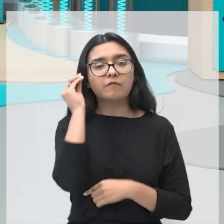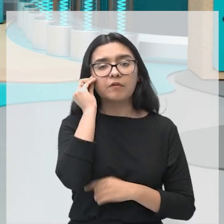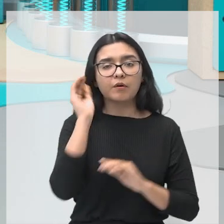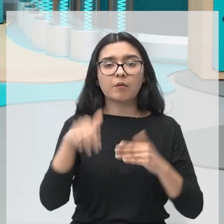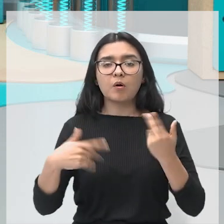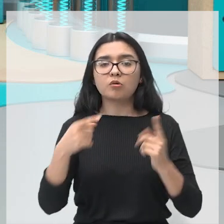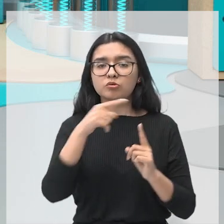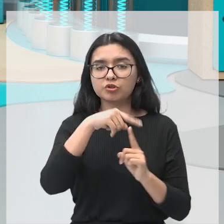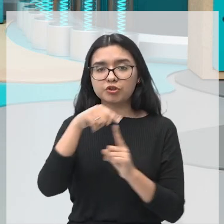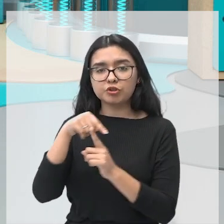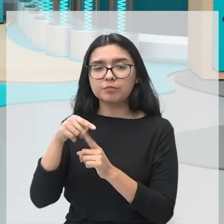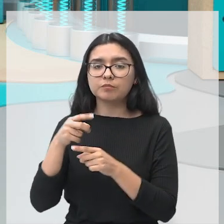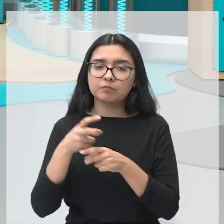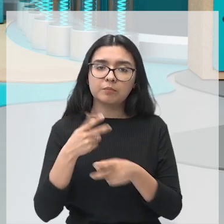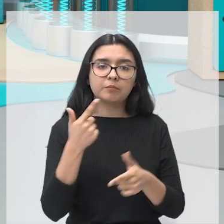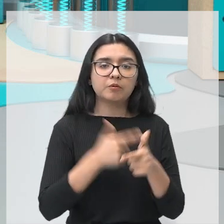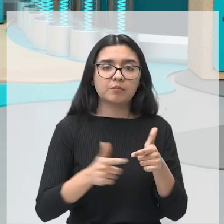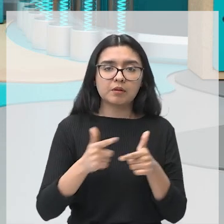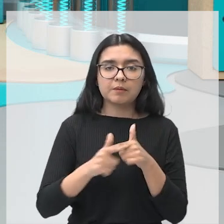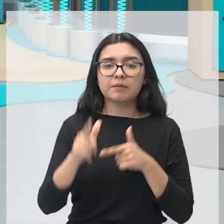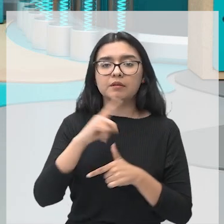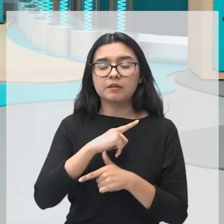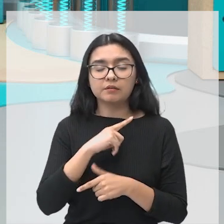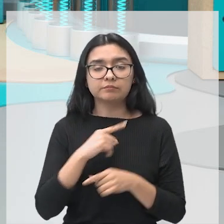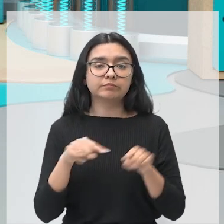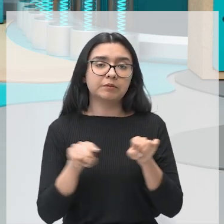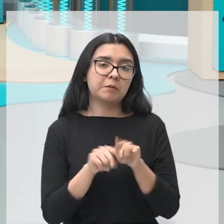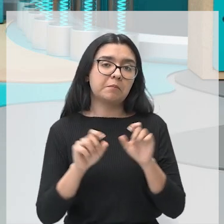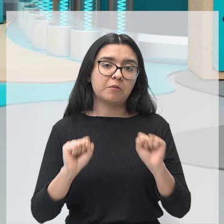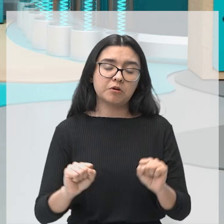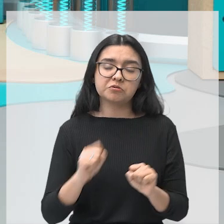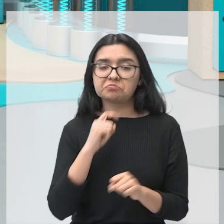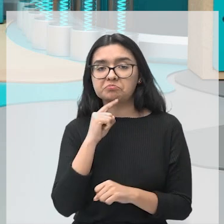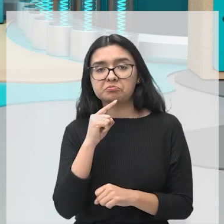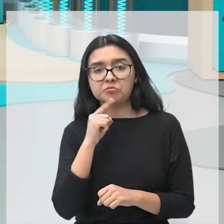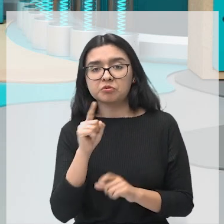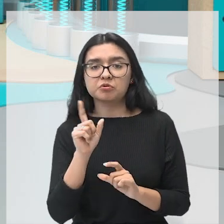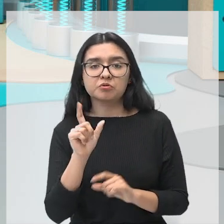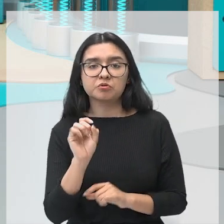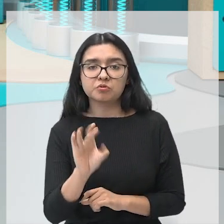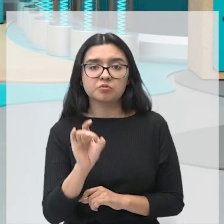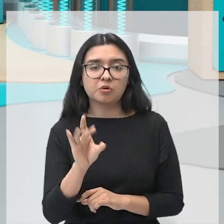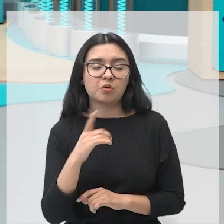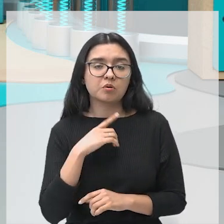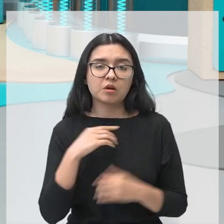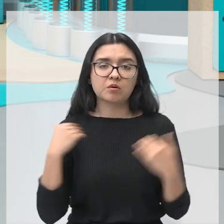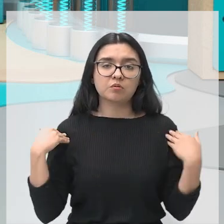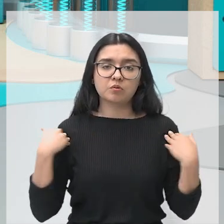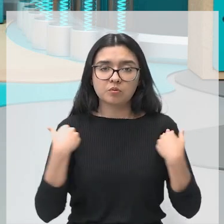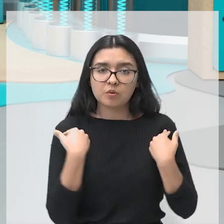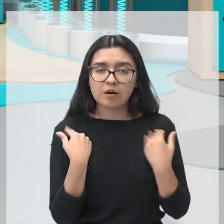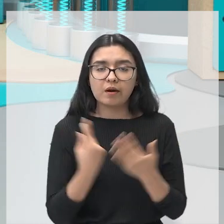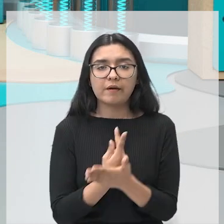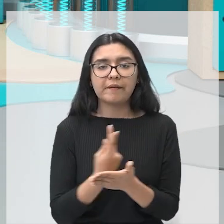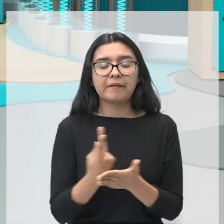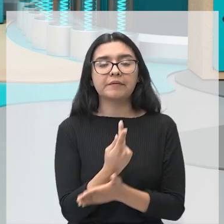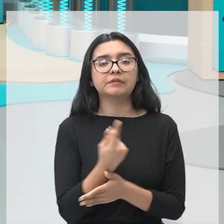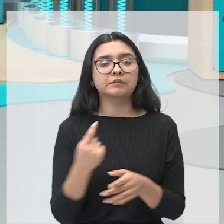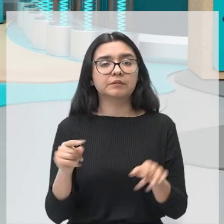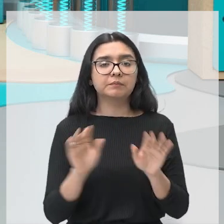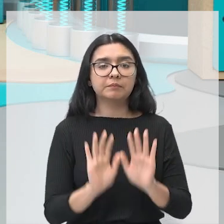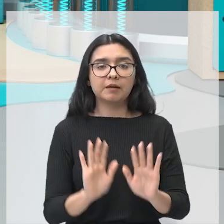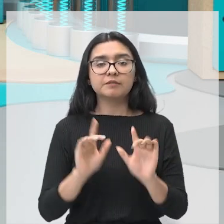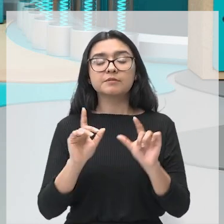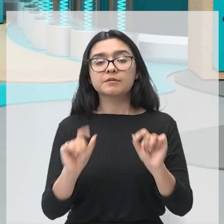de desvio pode ter no meu corpo, ou pode não ser nenhum, pode ser só causado por uma postura incorreta, né?